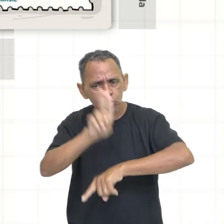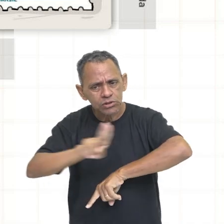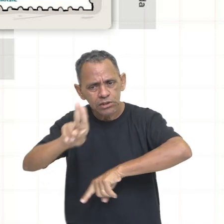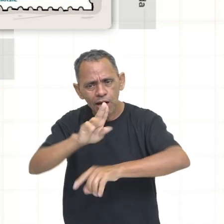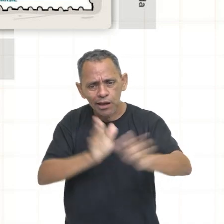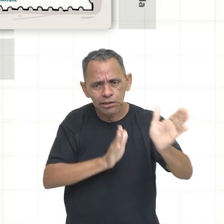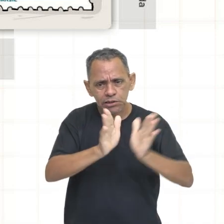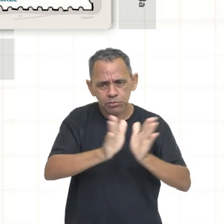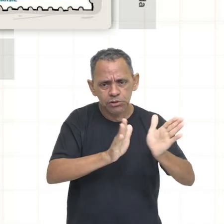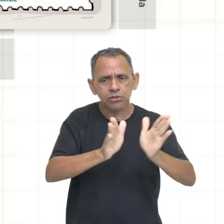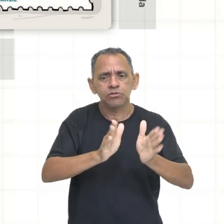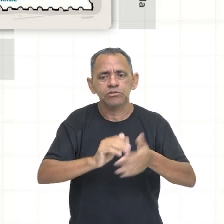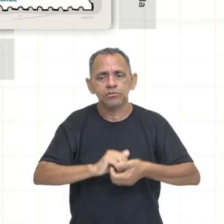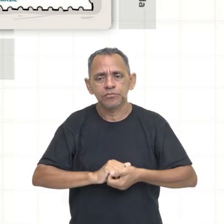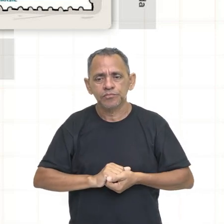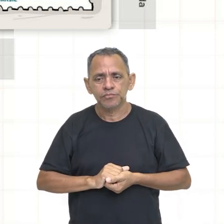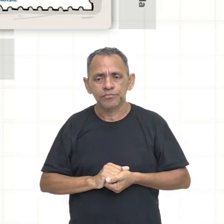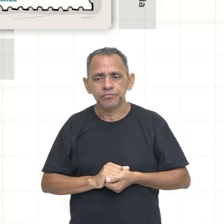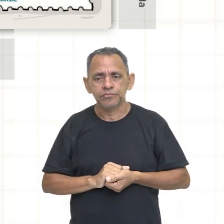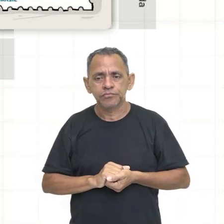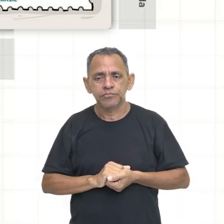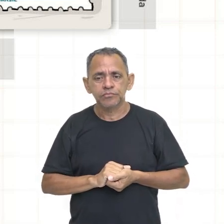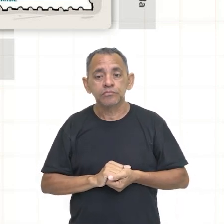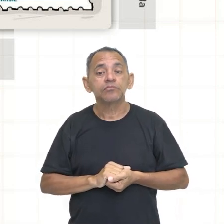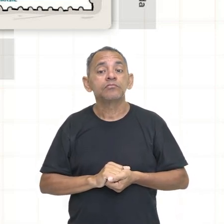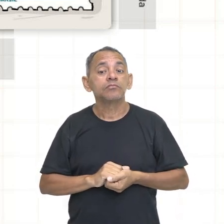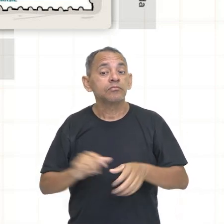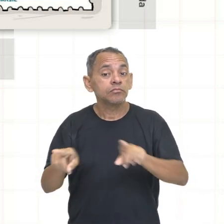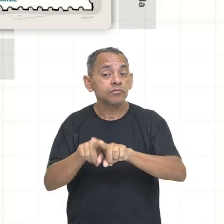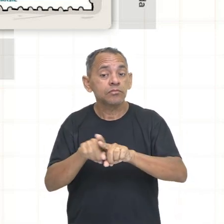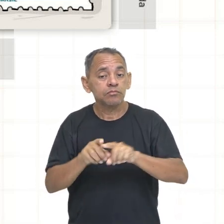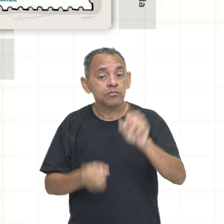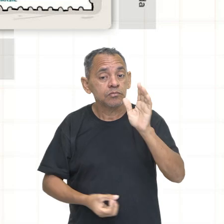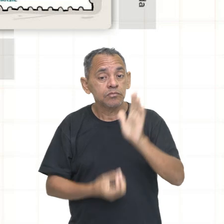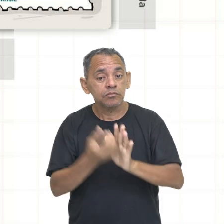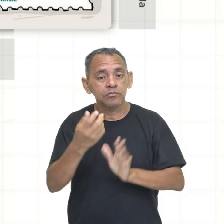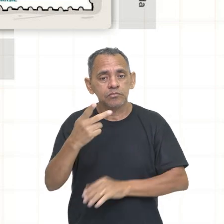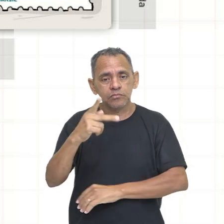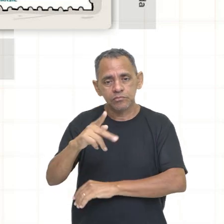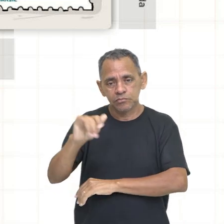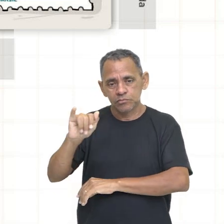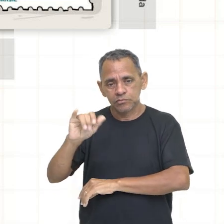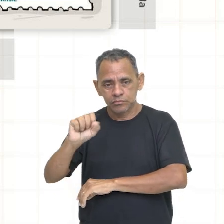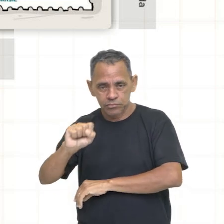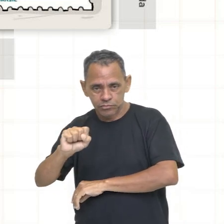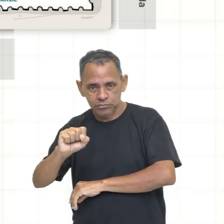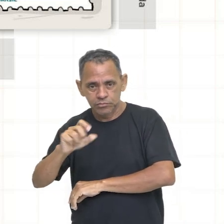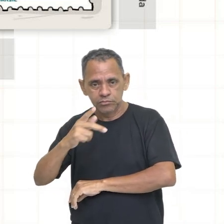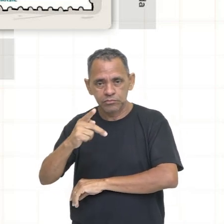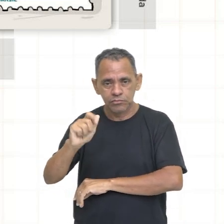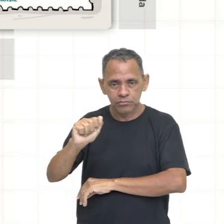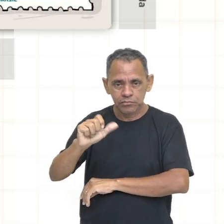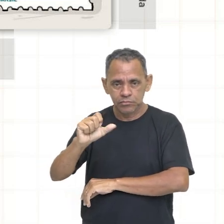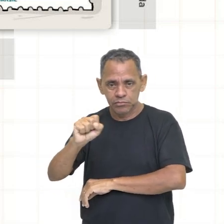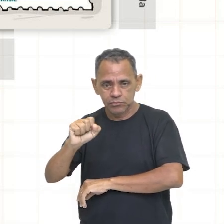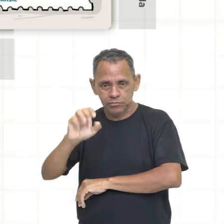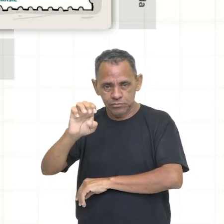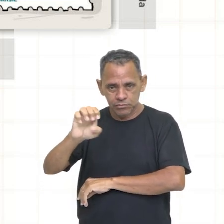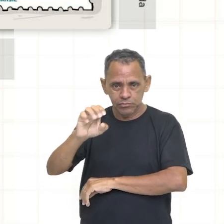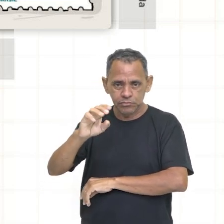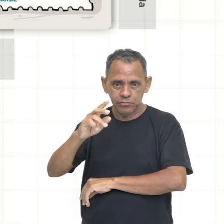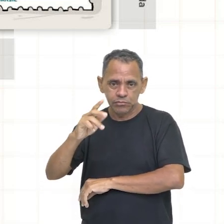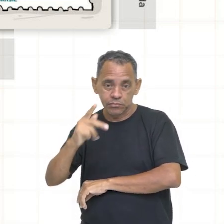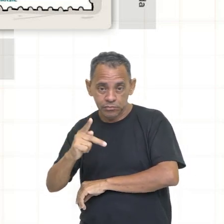este governo. Vamos observar a criação do PIS/PASEP. Professor, o que era PIS/PASEP? Era